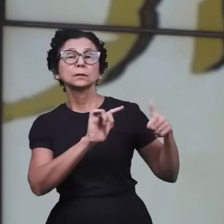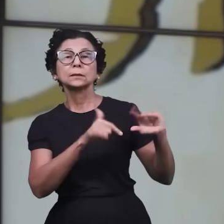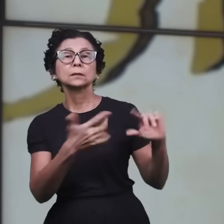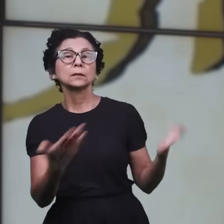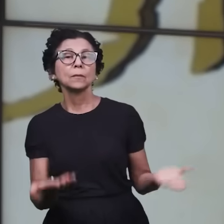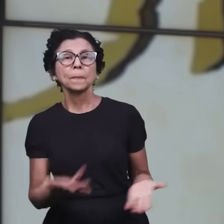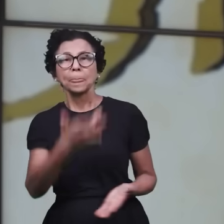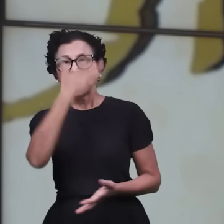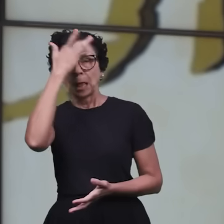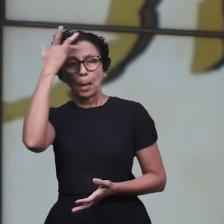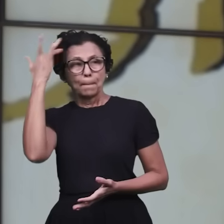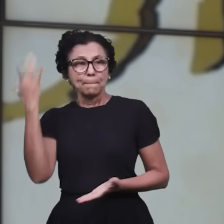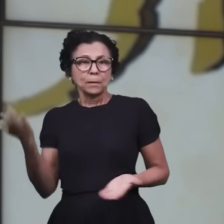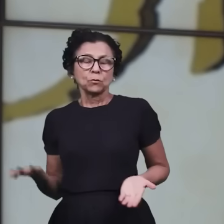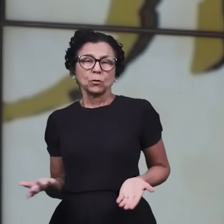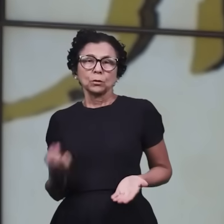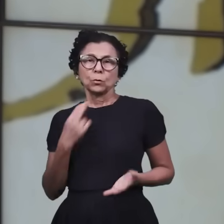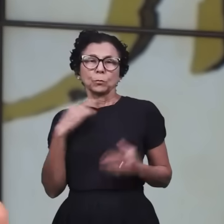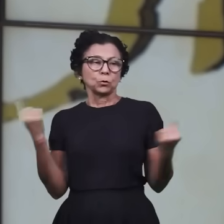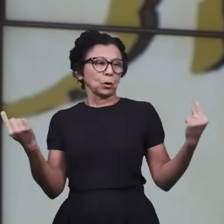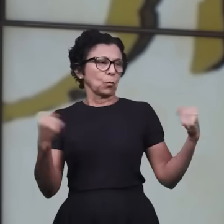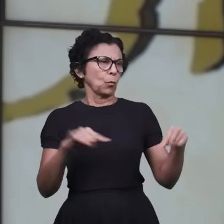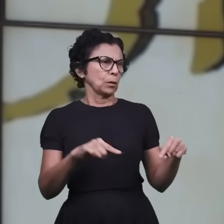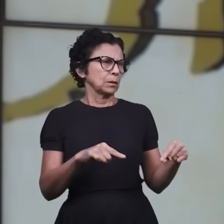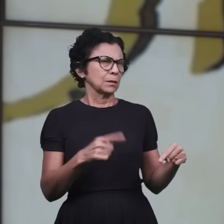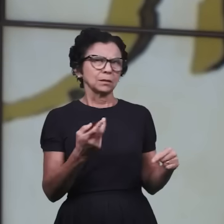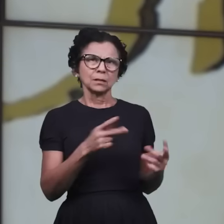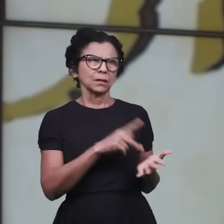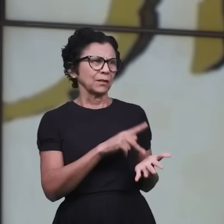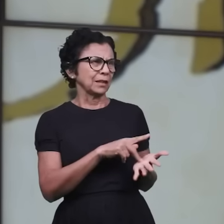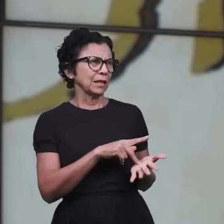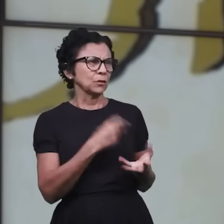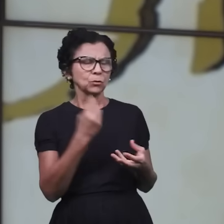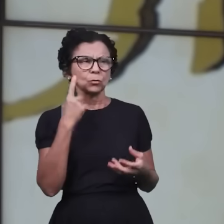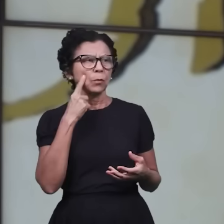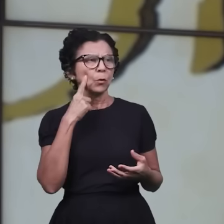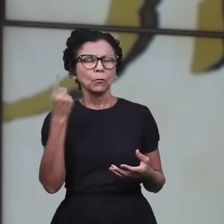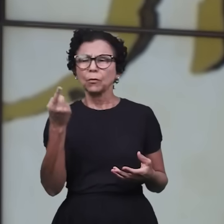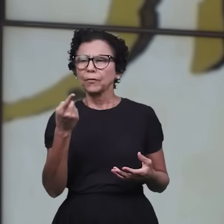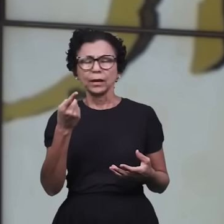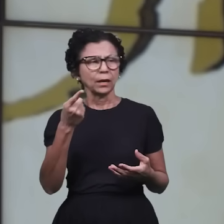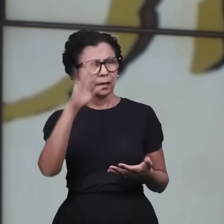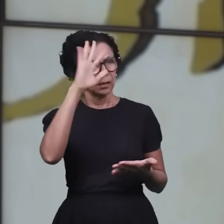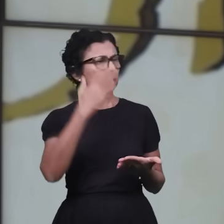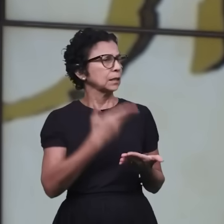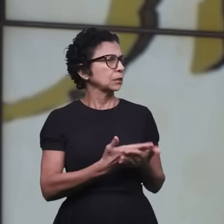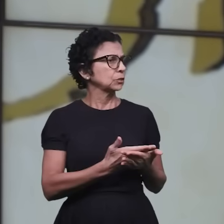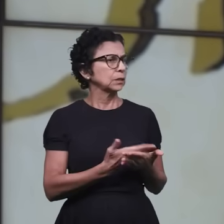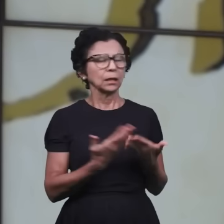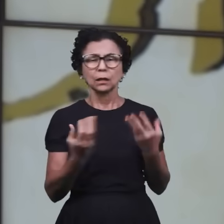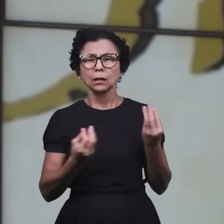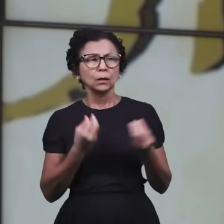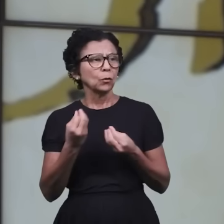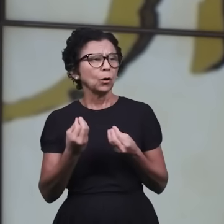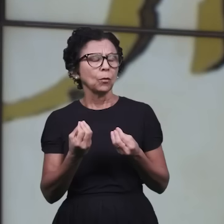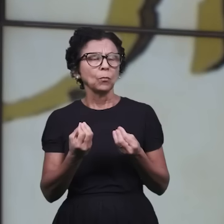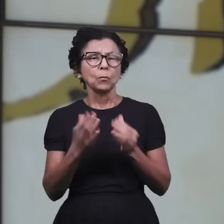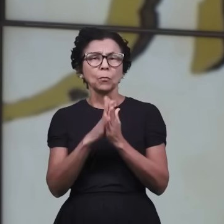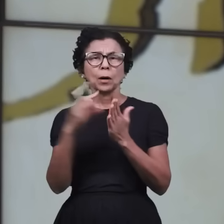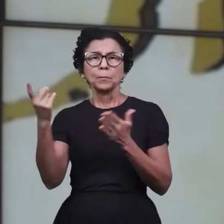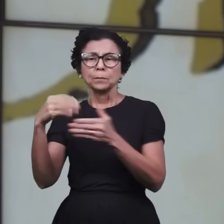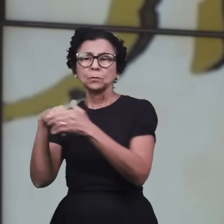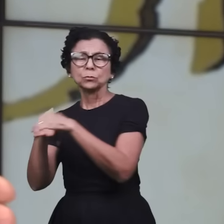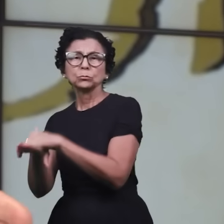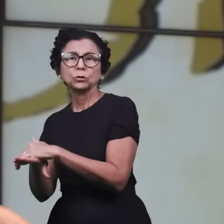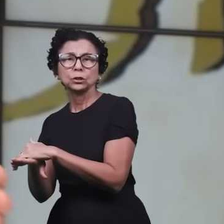ninguém questionava, porque você não tinha a Bíblia na mão para dizer, será que é mesmo? Onde que eu vou conferir isso? Não tinha como conferir, não havia instrução para isso, e